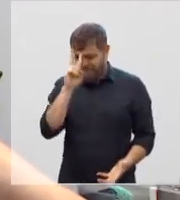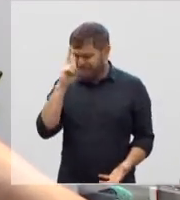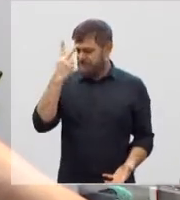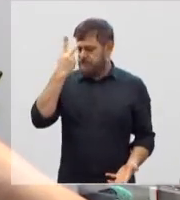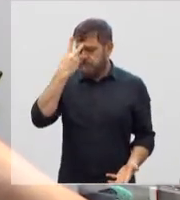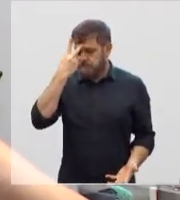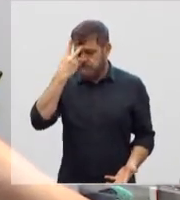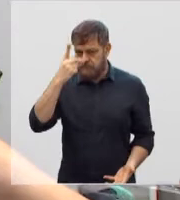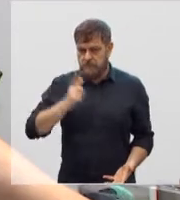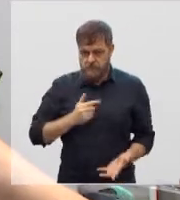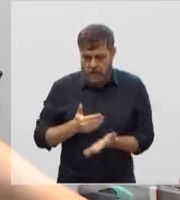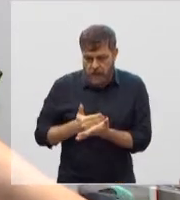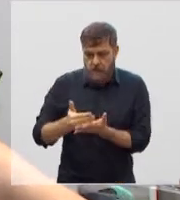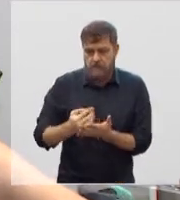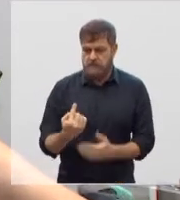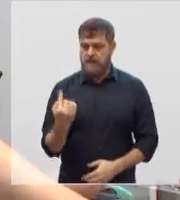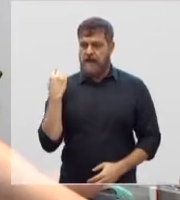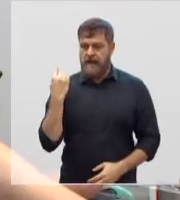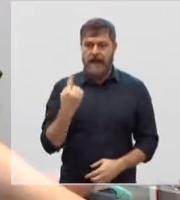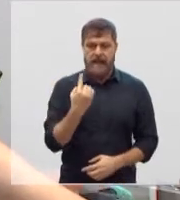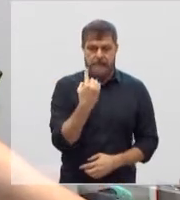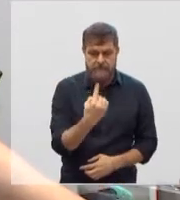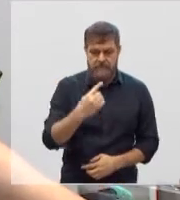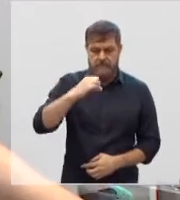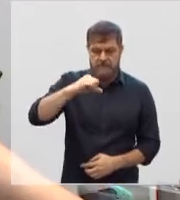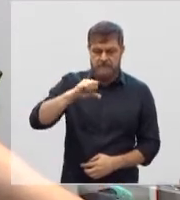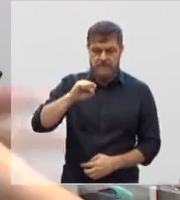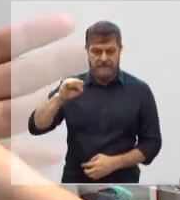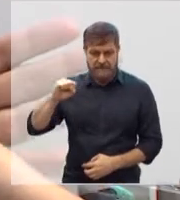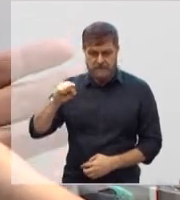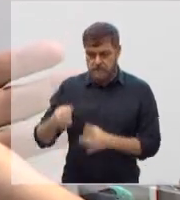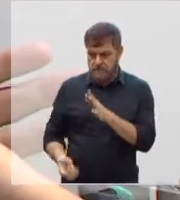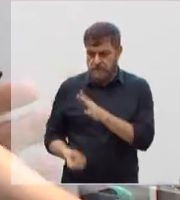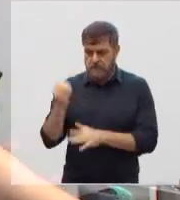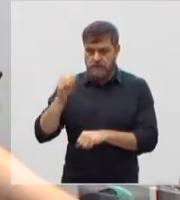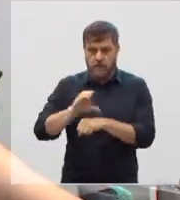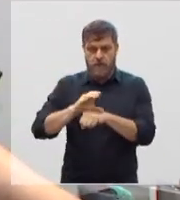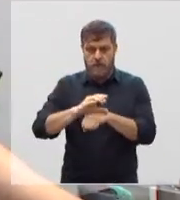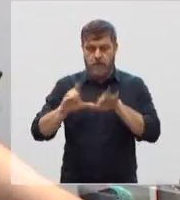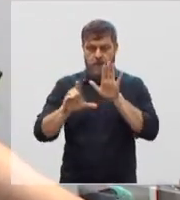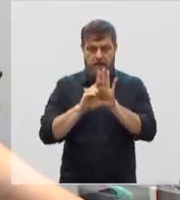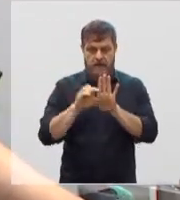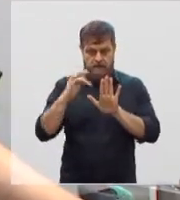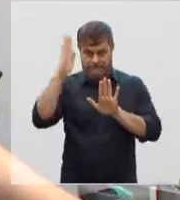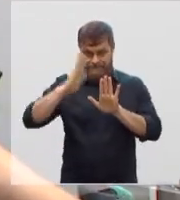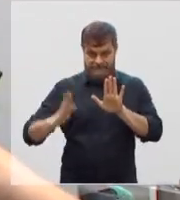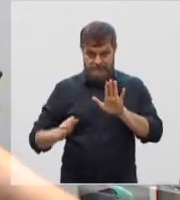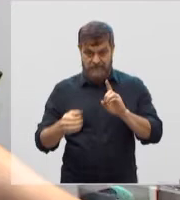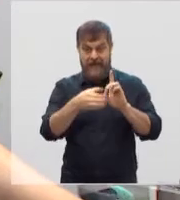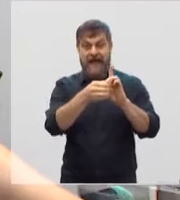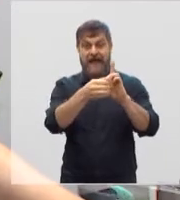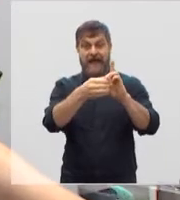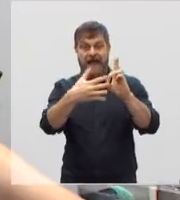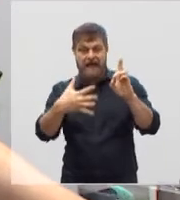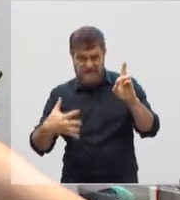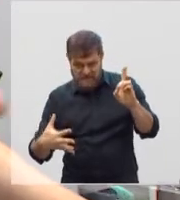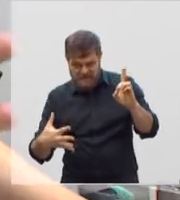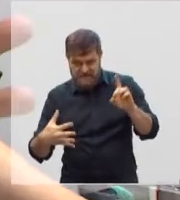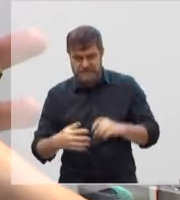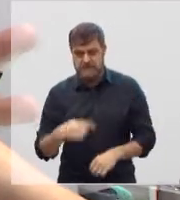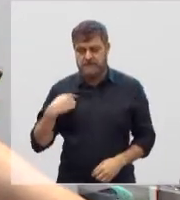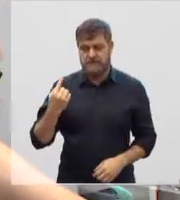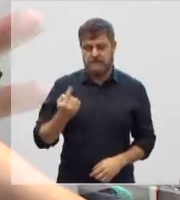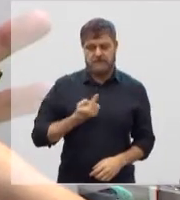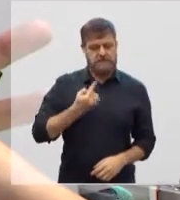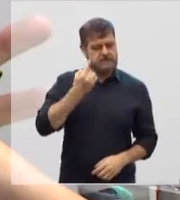sem dúvida, a sementinha foi plantada lá em 1988 na construção da nossa democracia. Então, a